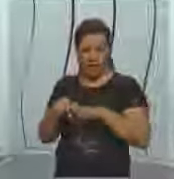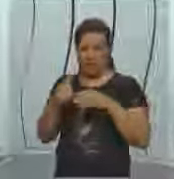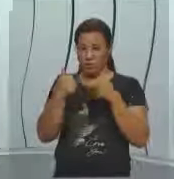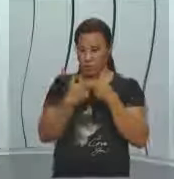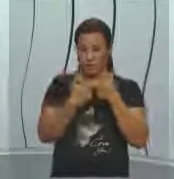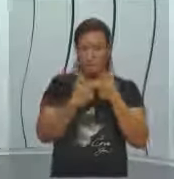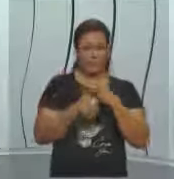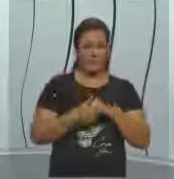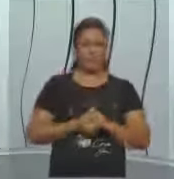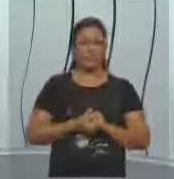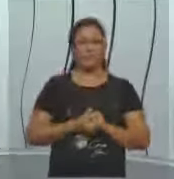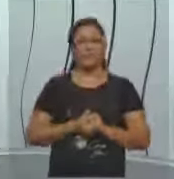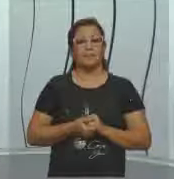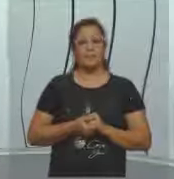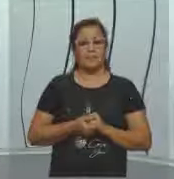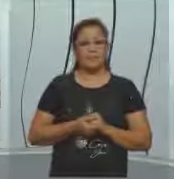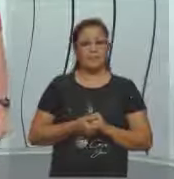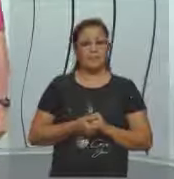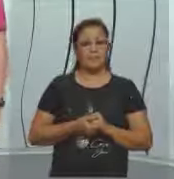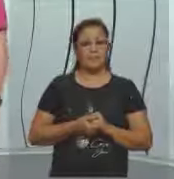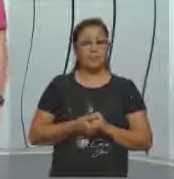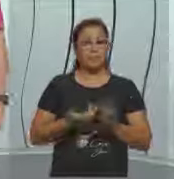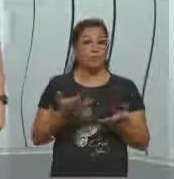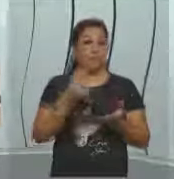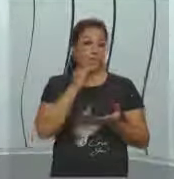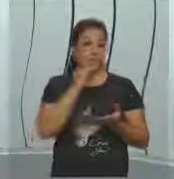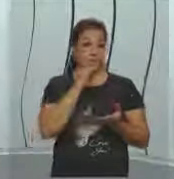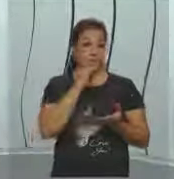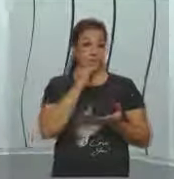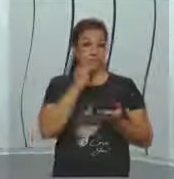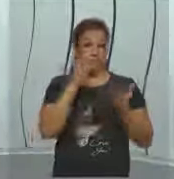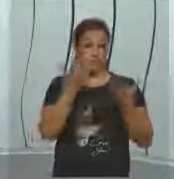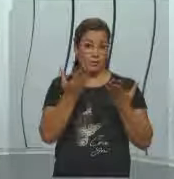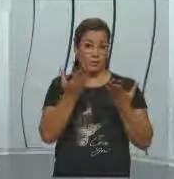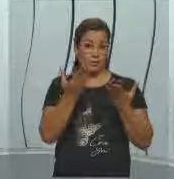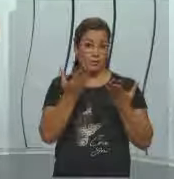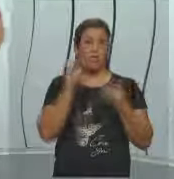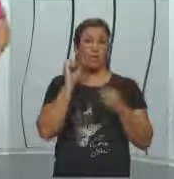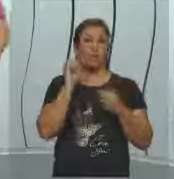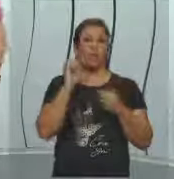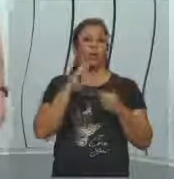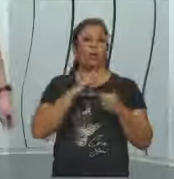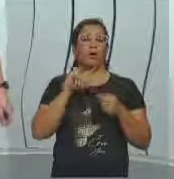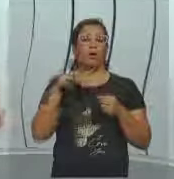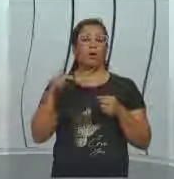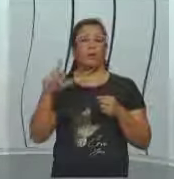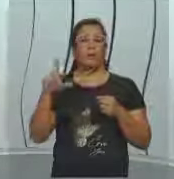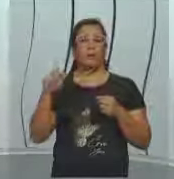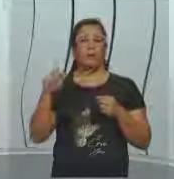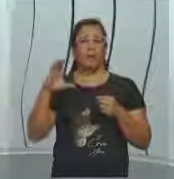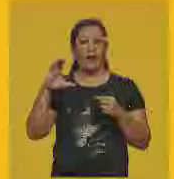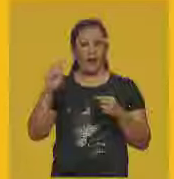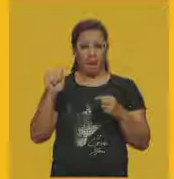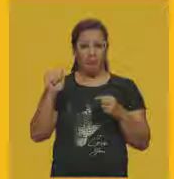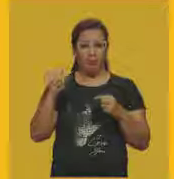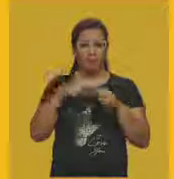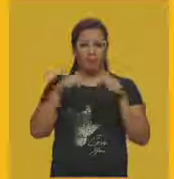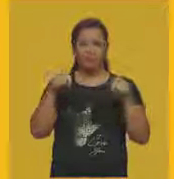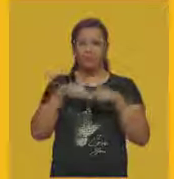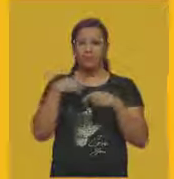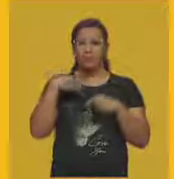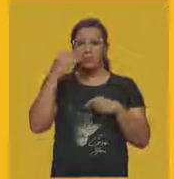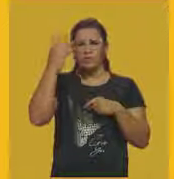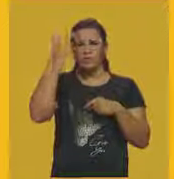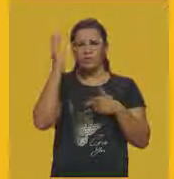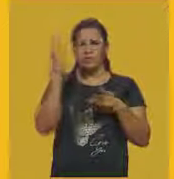ok? Outro exemplo aqui, ó, isso aqui é uma parte de uma placa de um circuito. Eu não sei dizer se é de